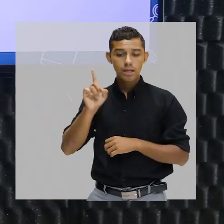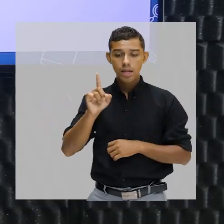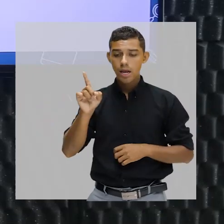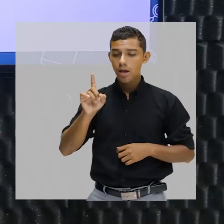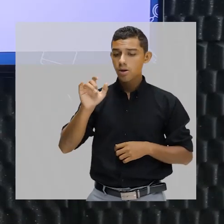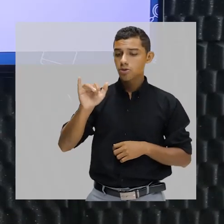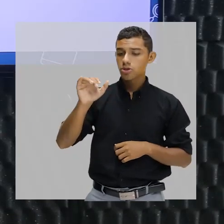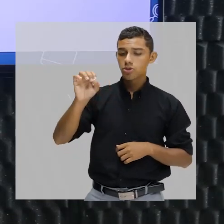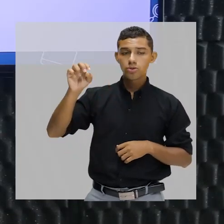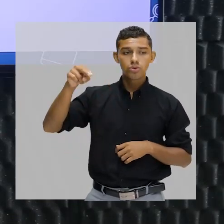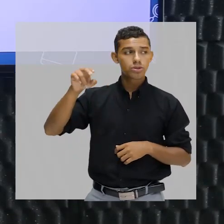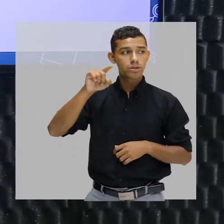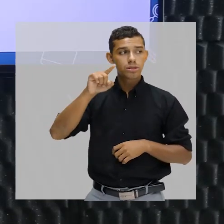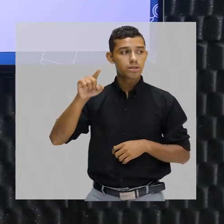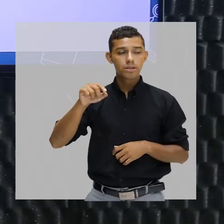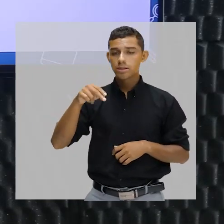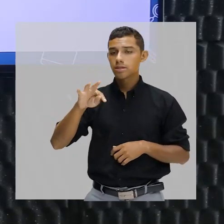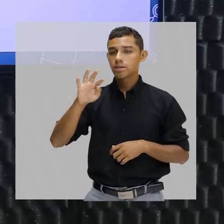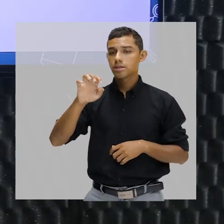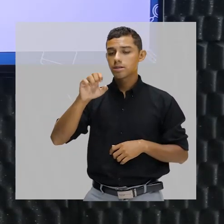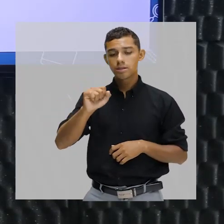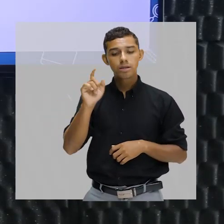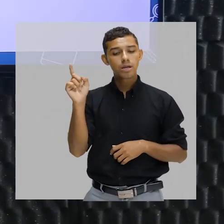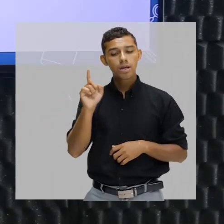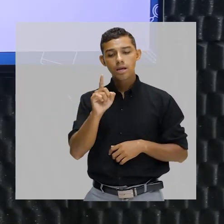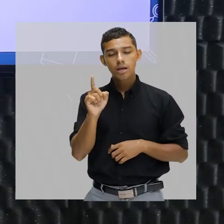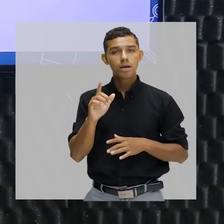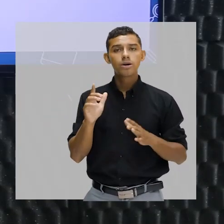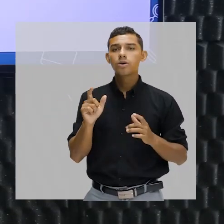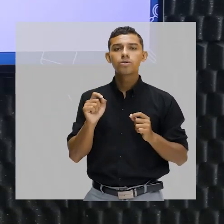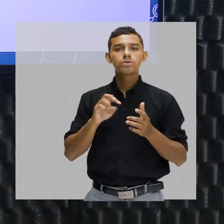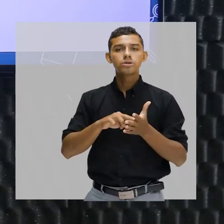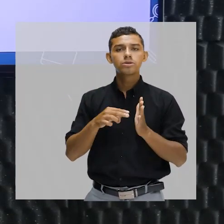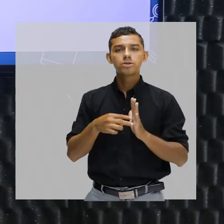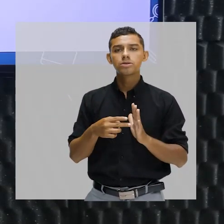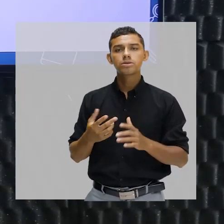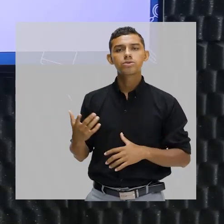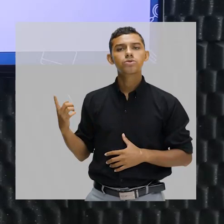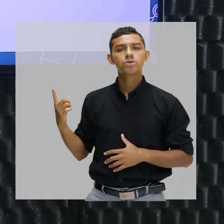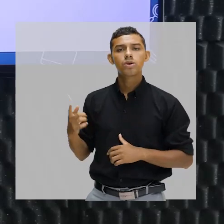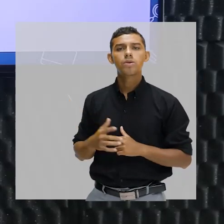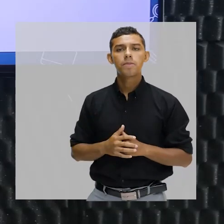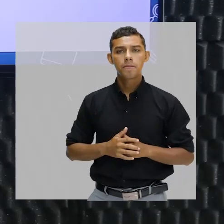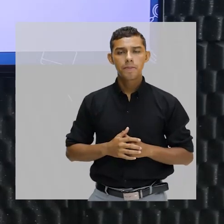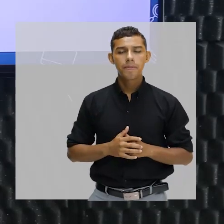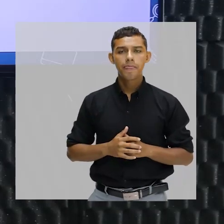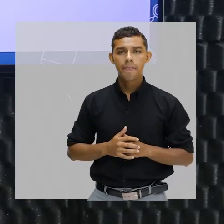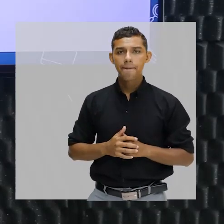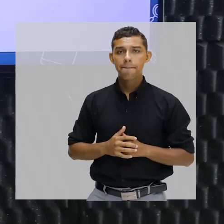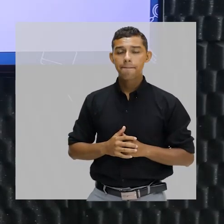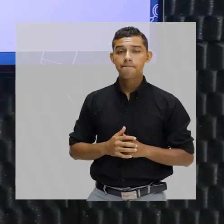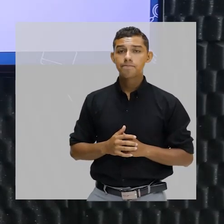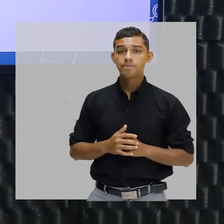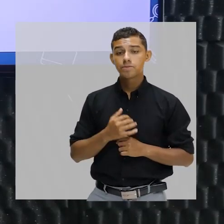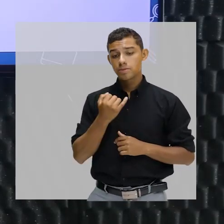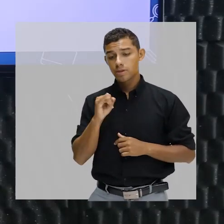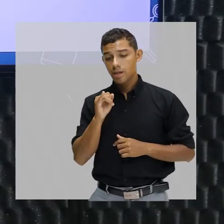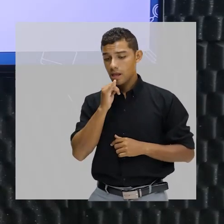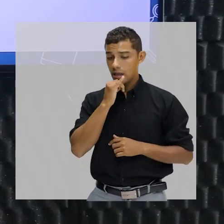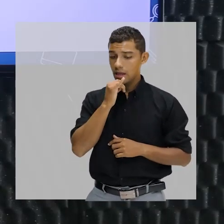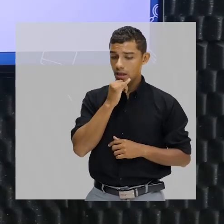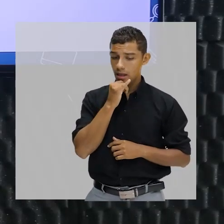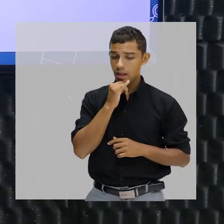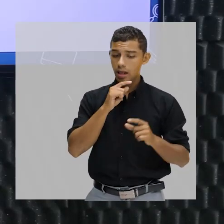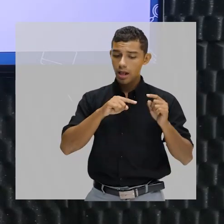ionizante, certo? O que é radiação não ionizante? Radiação não ionizante é aquela radiação